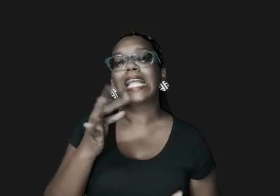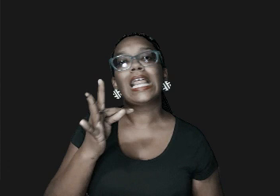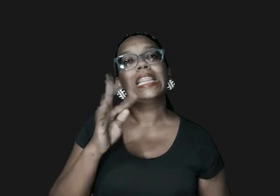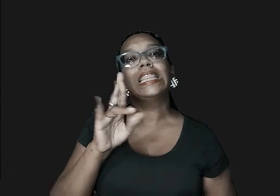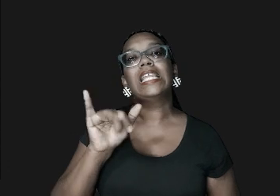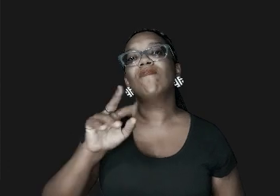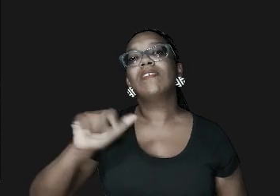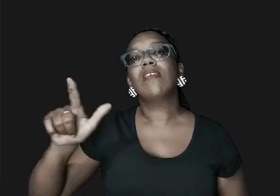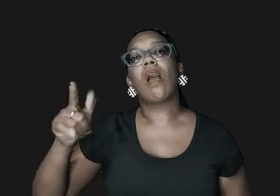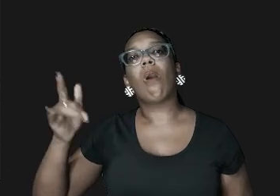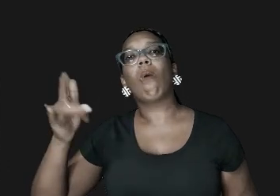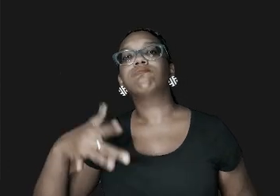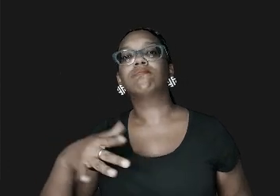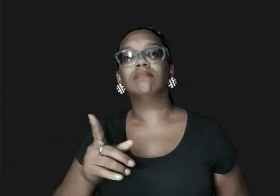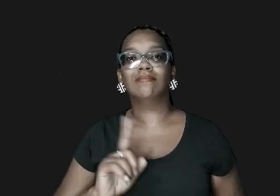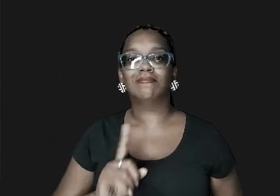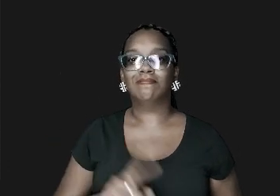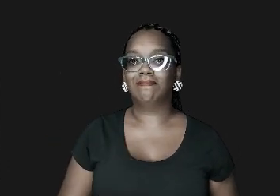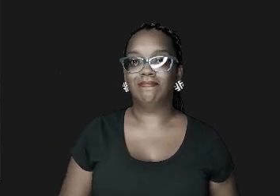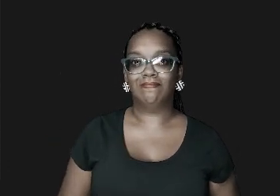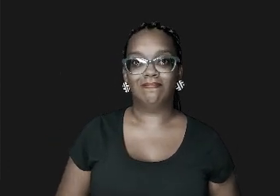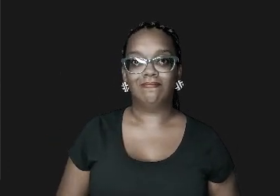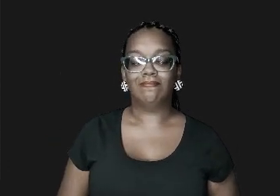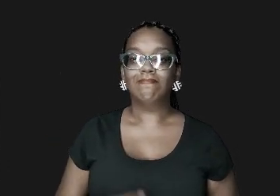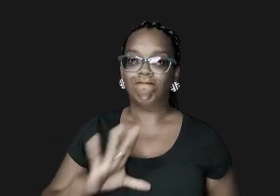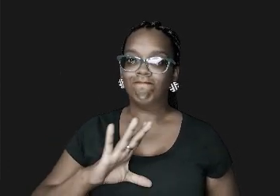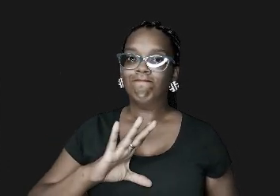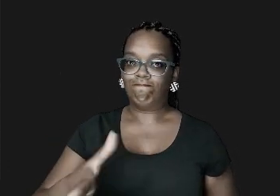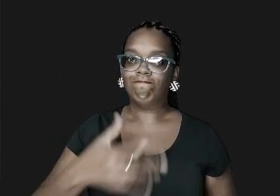e essa análise ela não é trivial